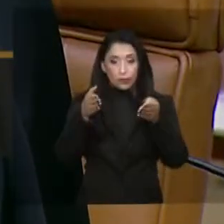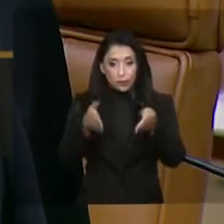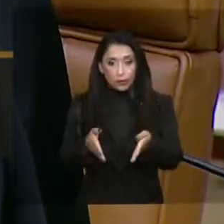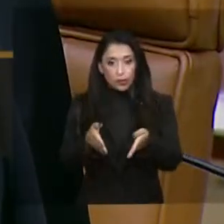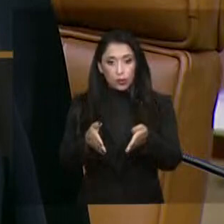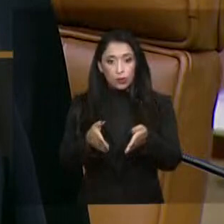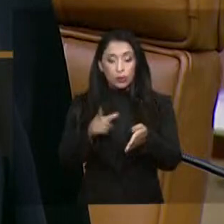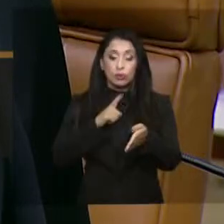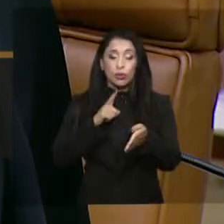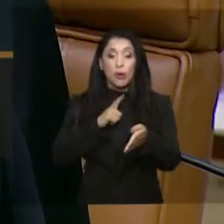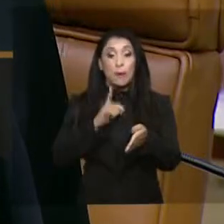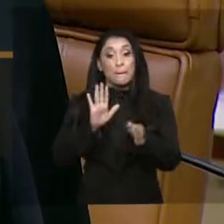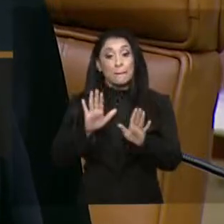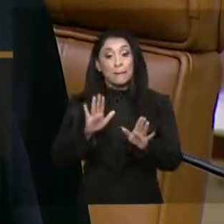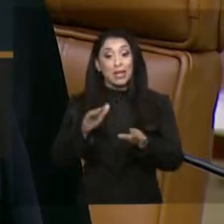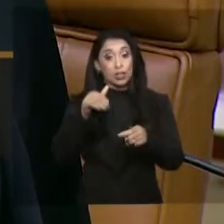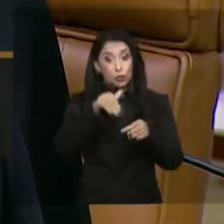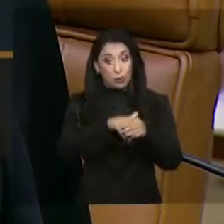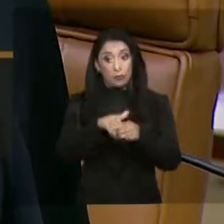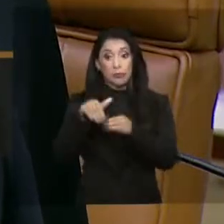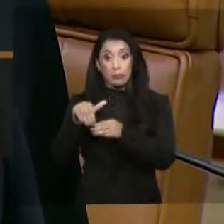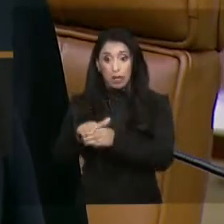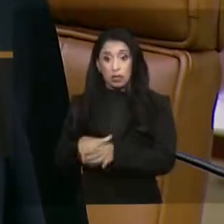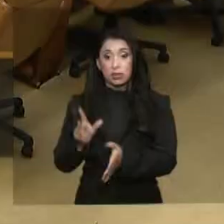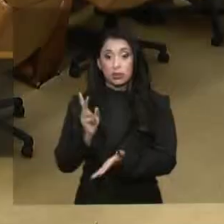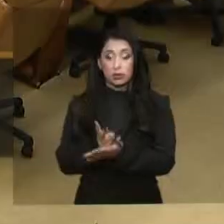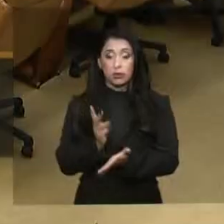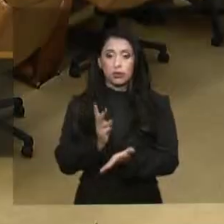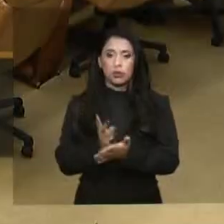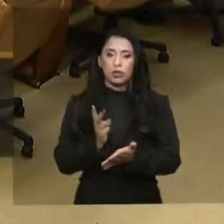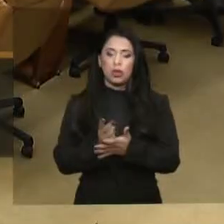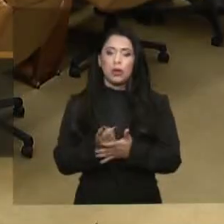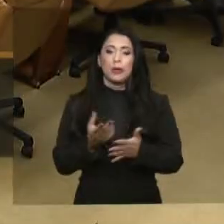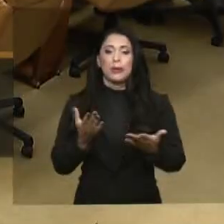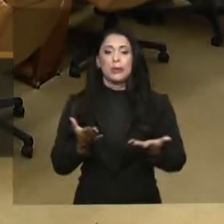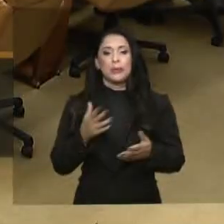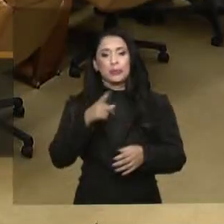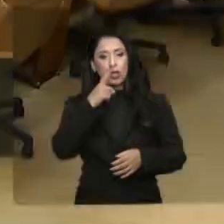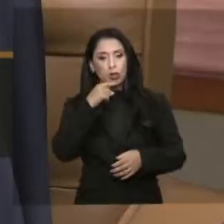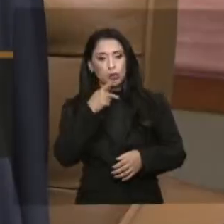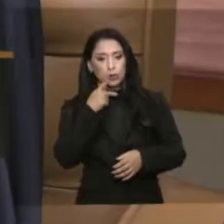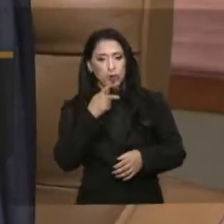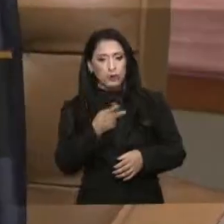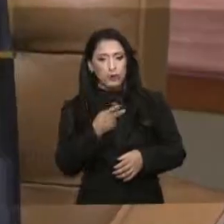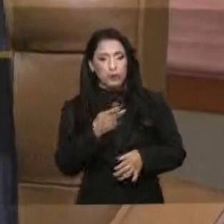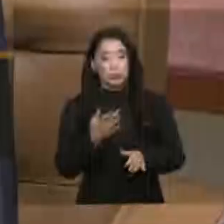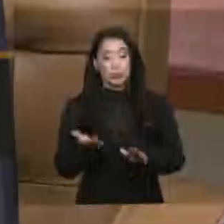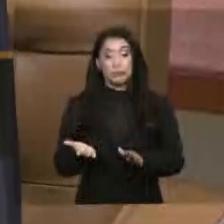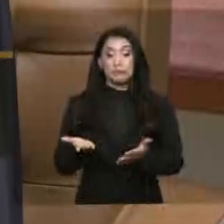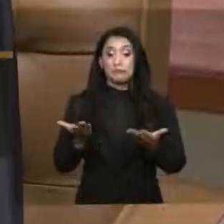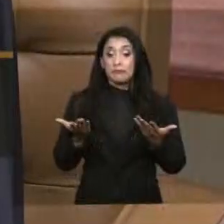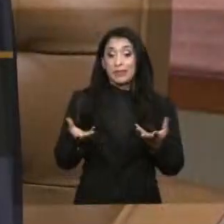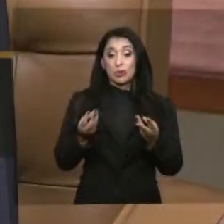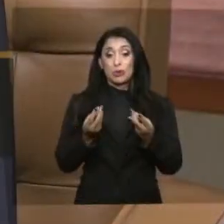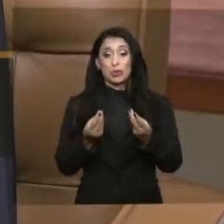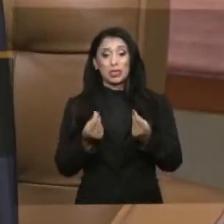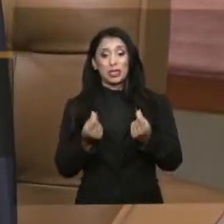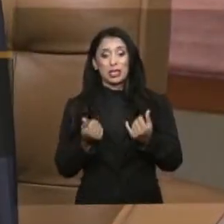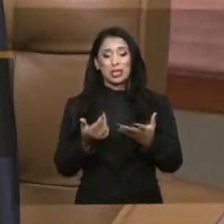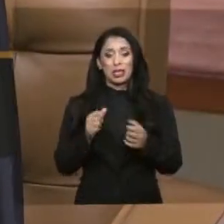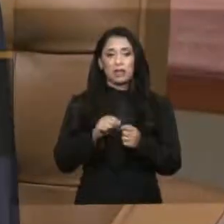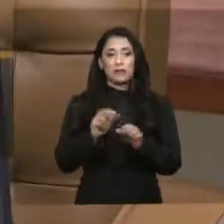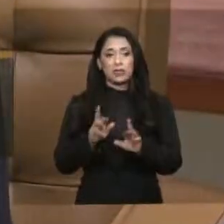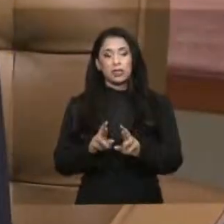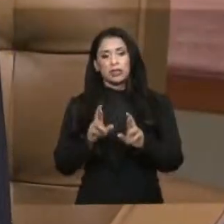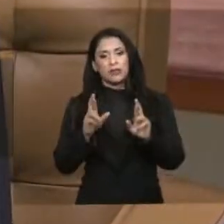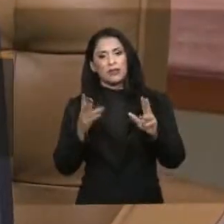acaba mantendo o ato. O delicado é fazer distinções, mas